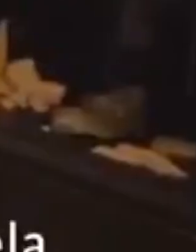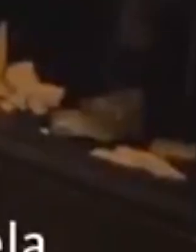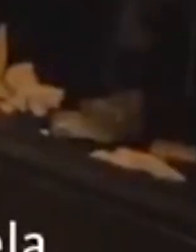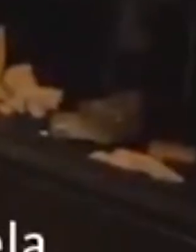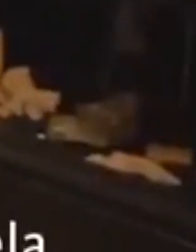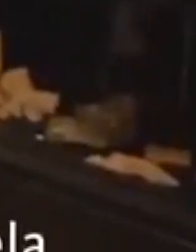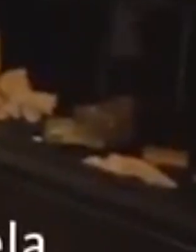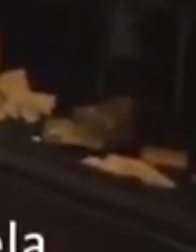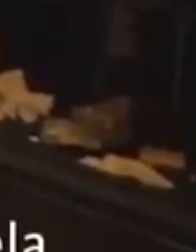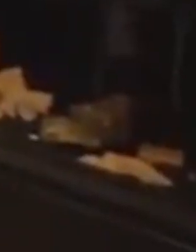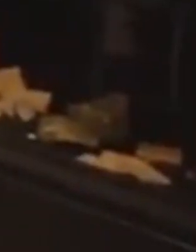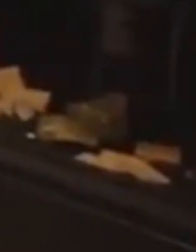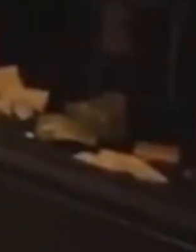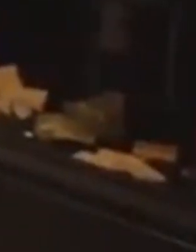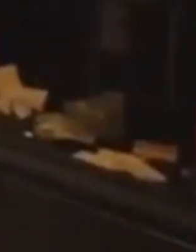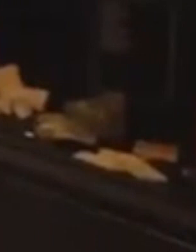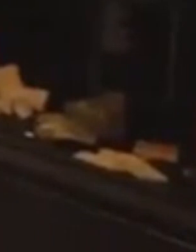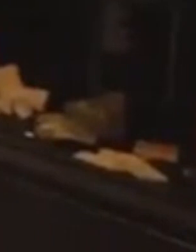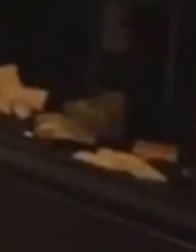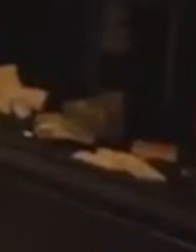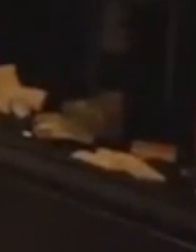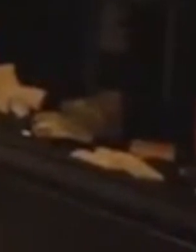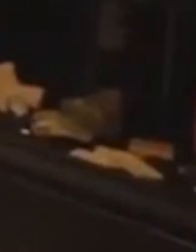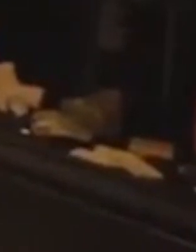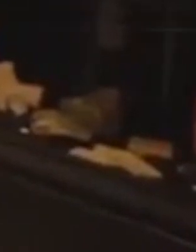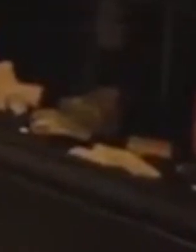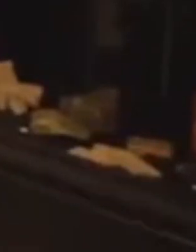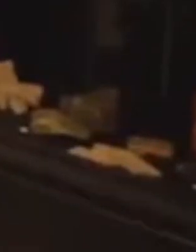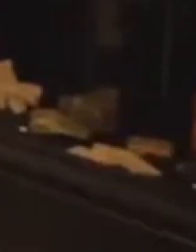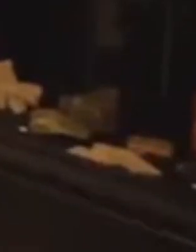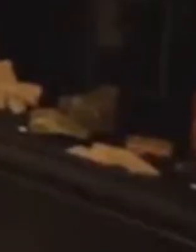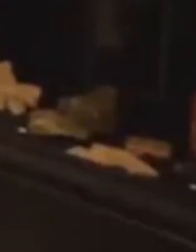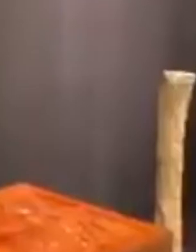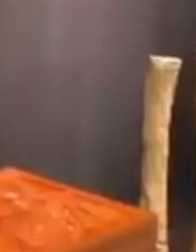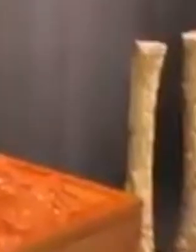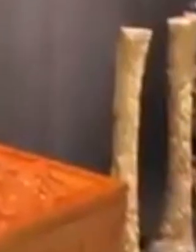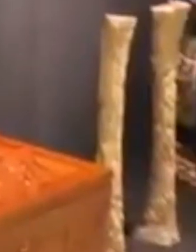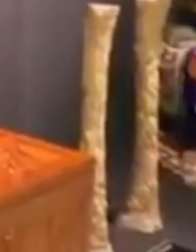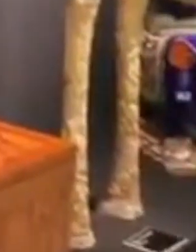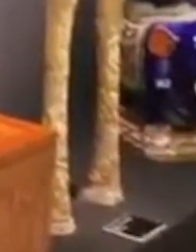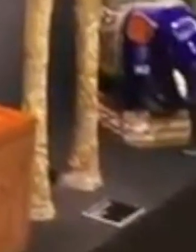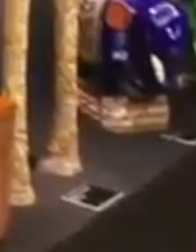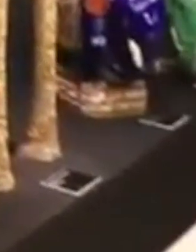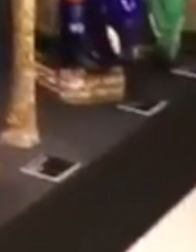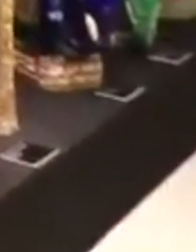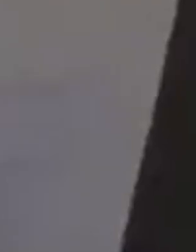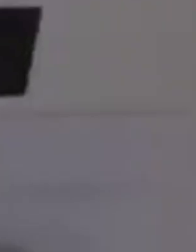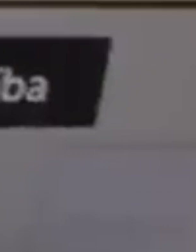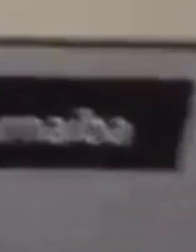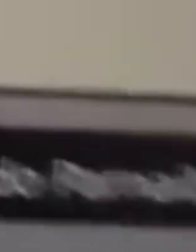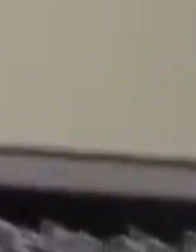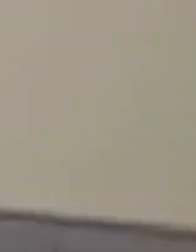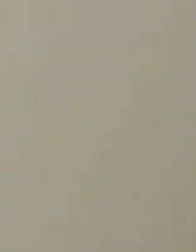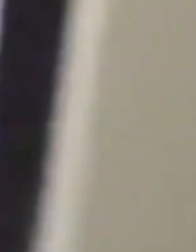O Museu Dom Avelar Brandão Vilela iniciou com a coleção pessoal de padre Pedro Maione. E hoje, para dar continuidade